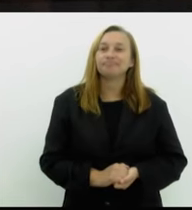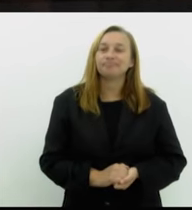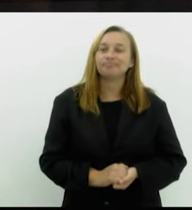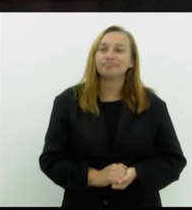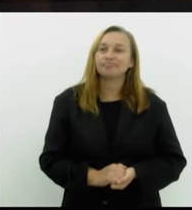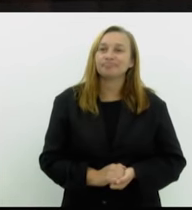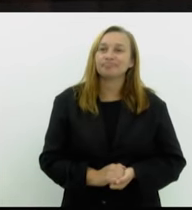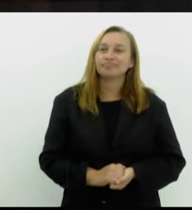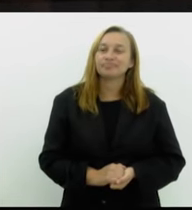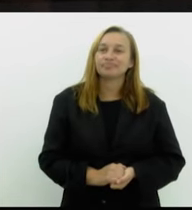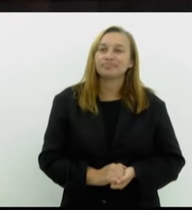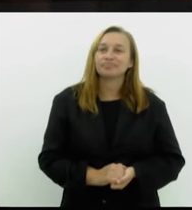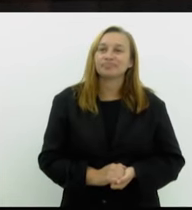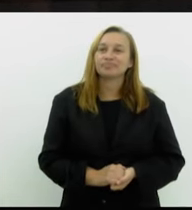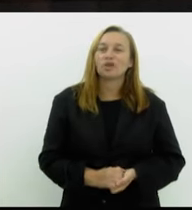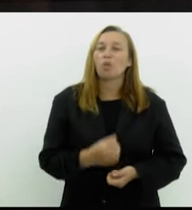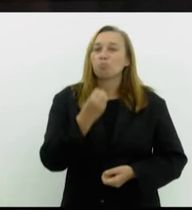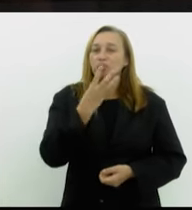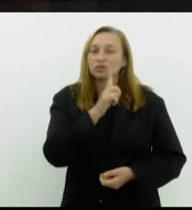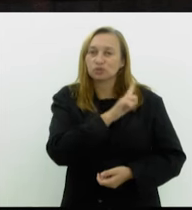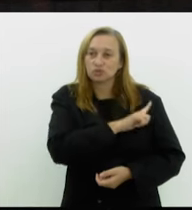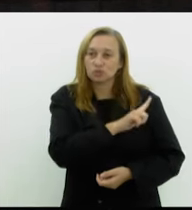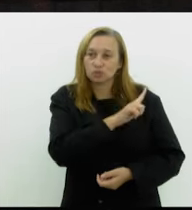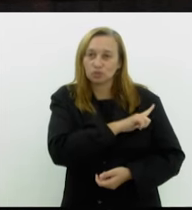pode ser um bom gestor